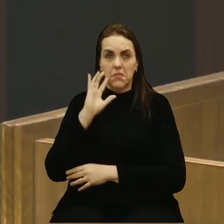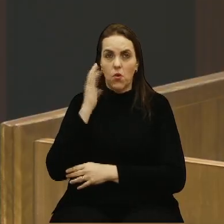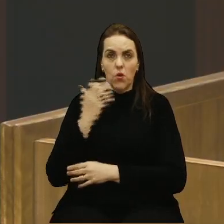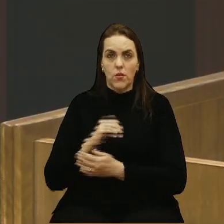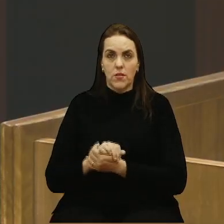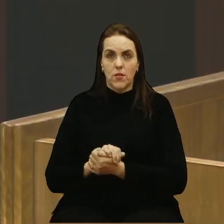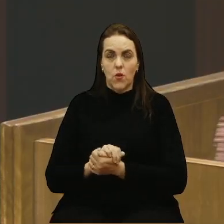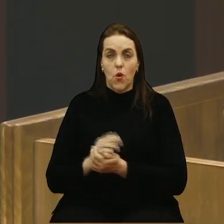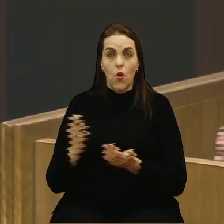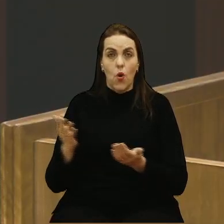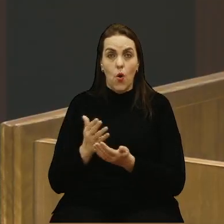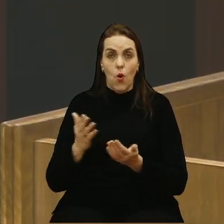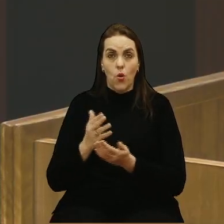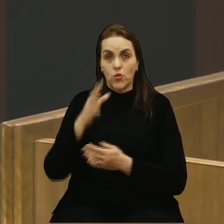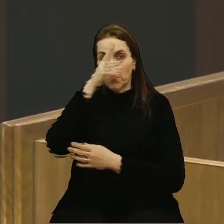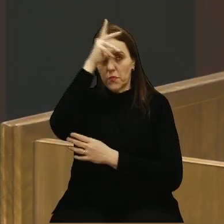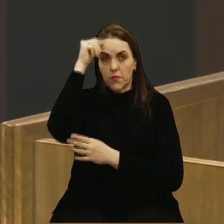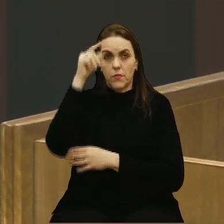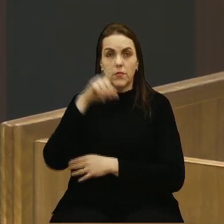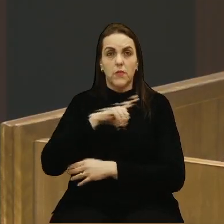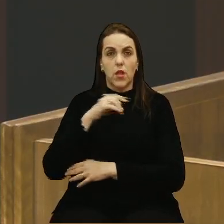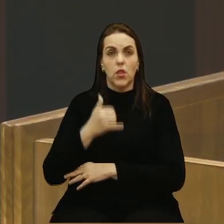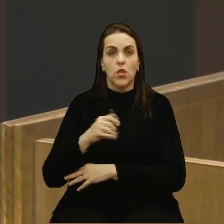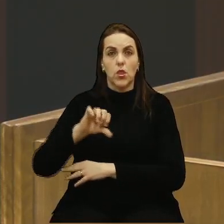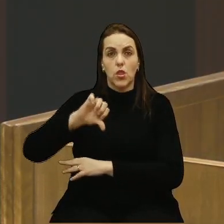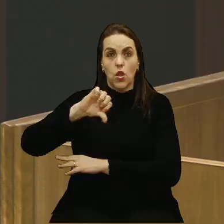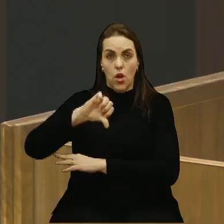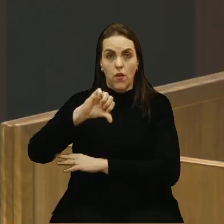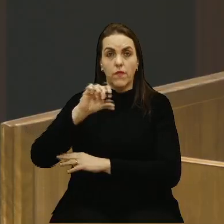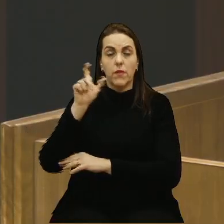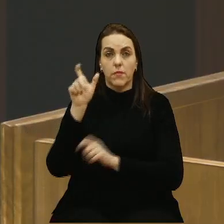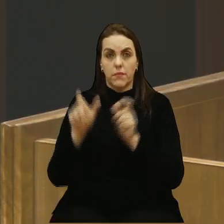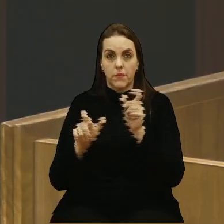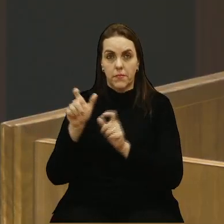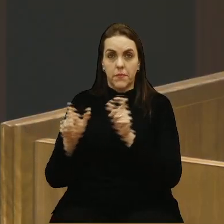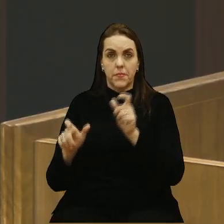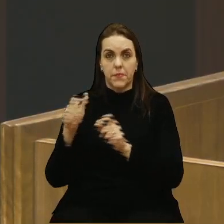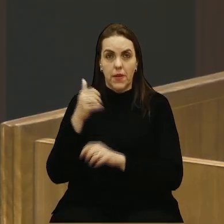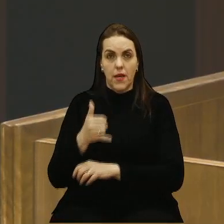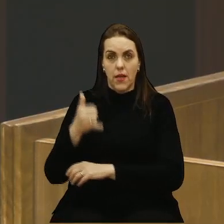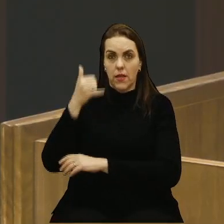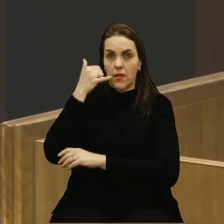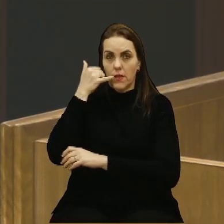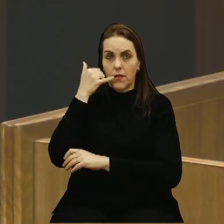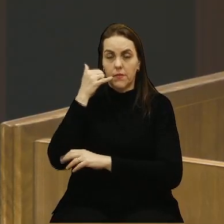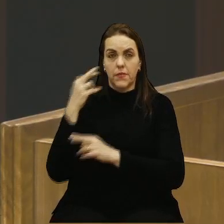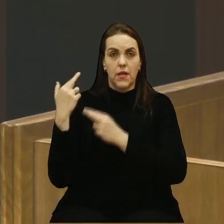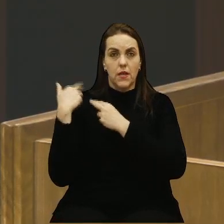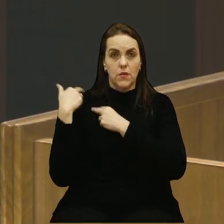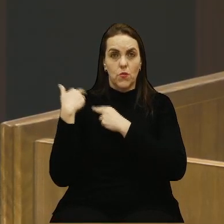de 9 atendentes que são responsáveis pelo Agenda Mais.